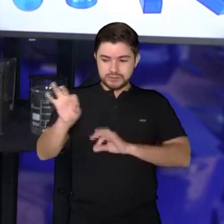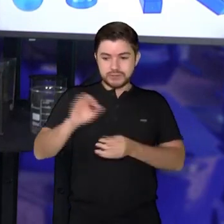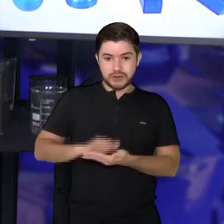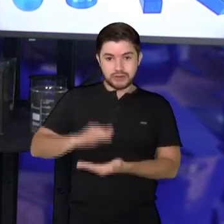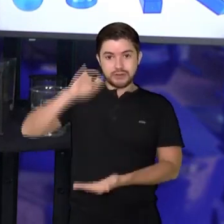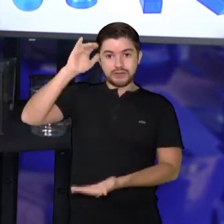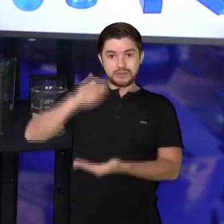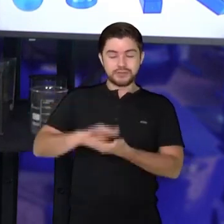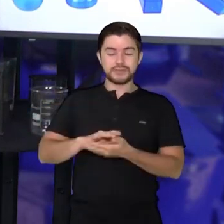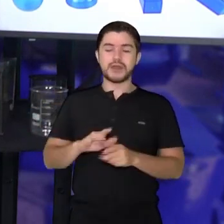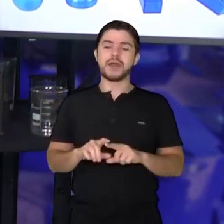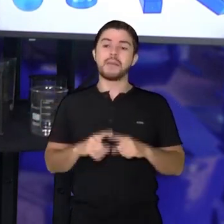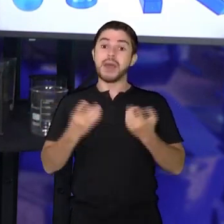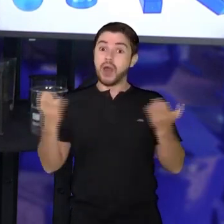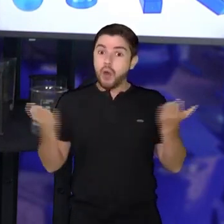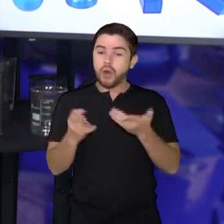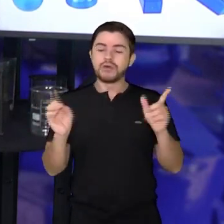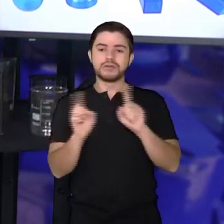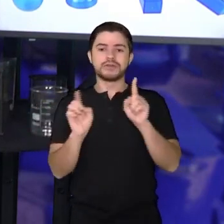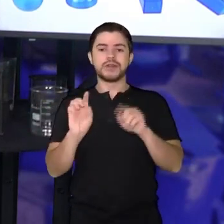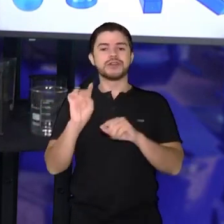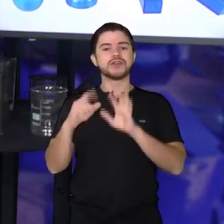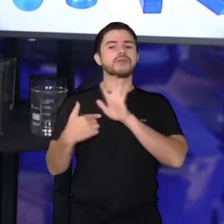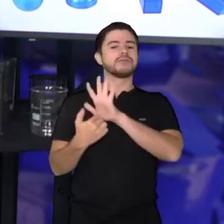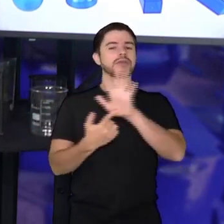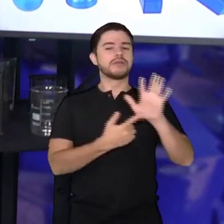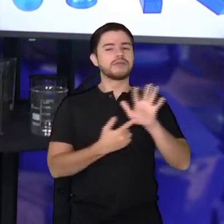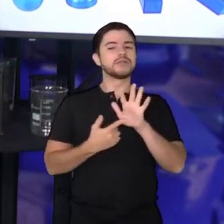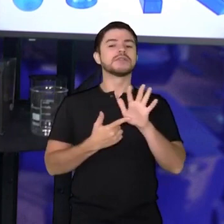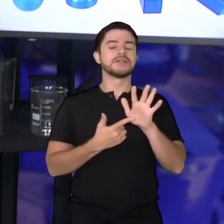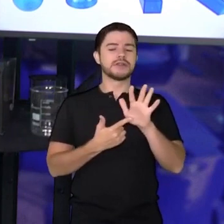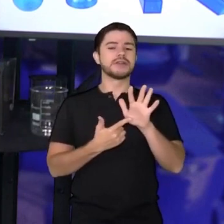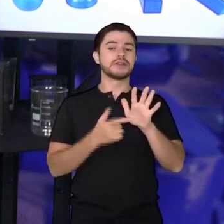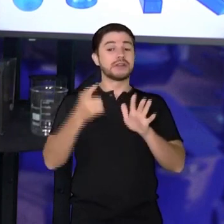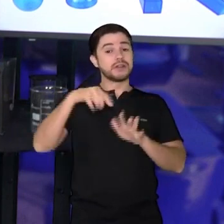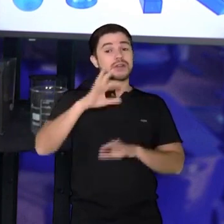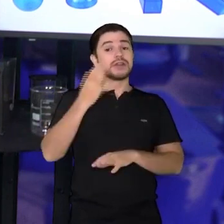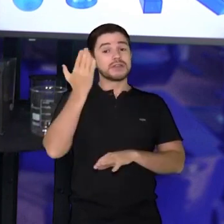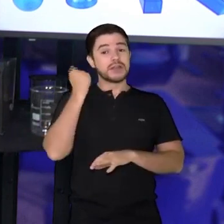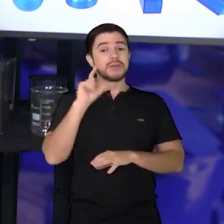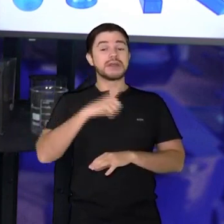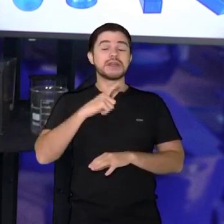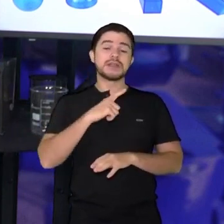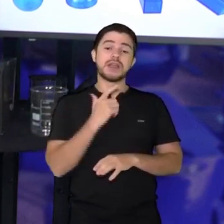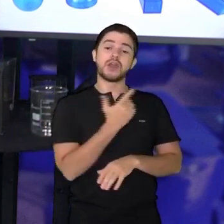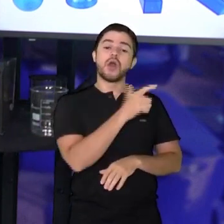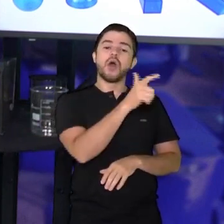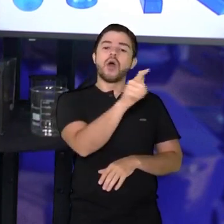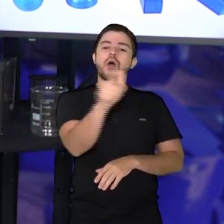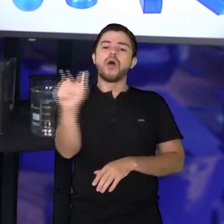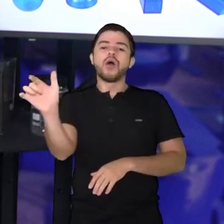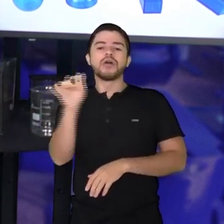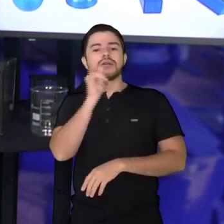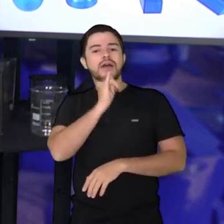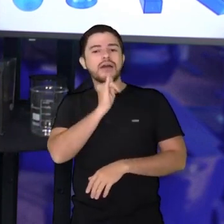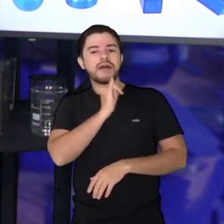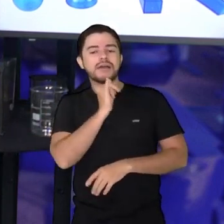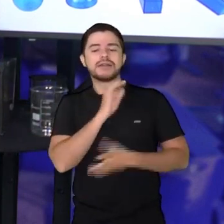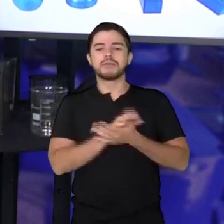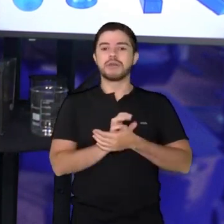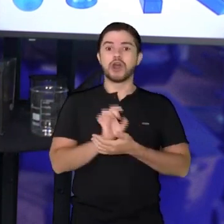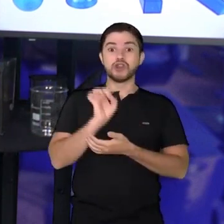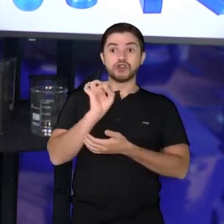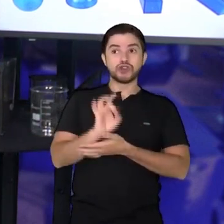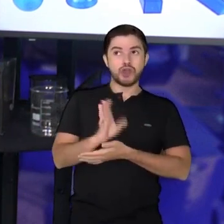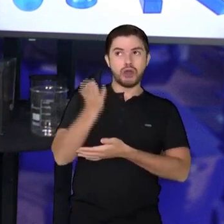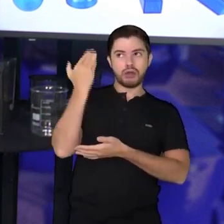tá? Porém, fica representado para vocês que existem outros modelos, tá? Não são só apenas esses que